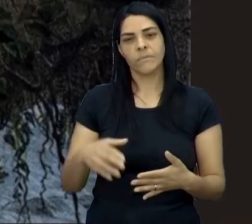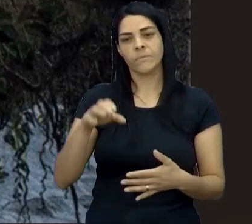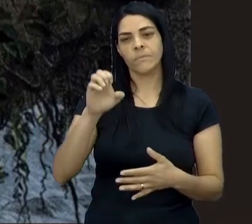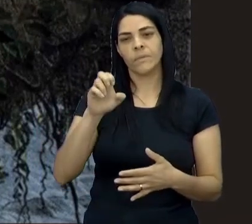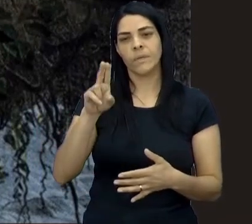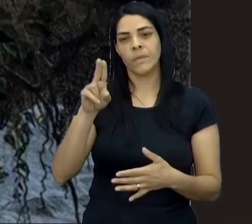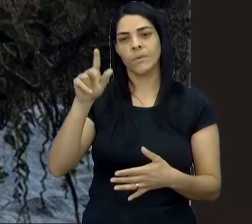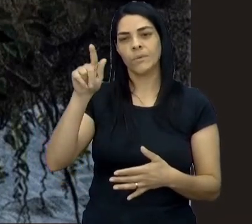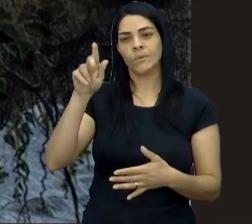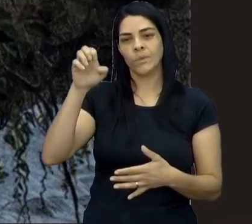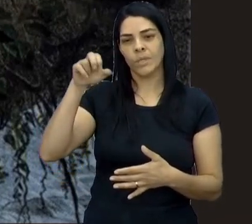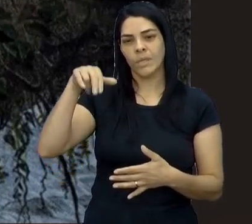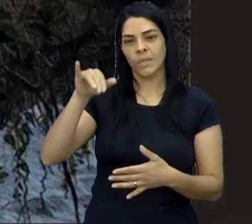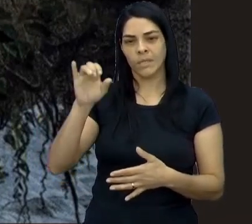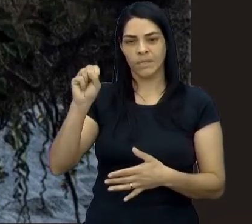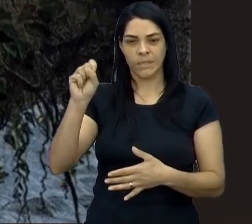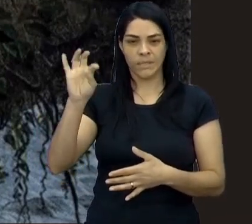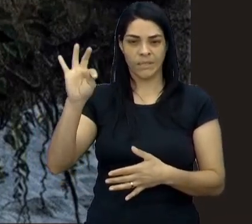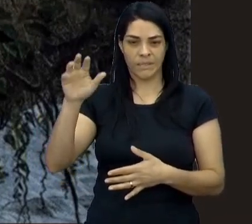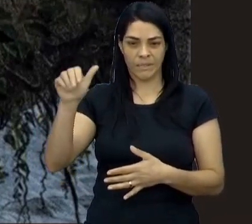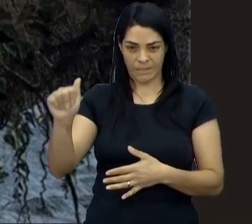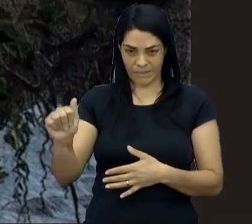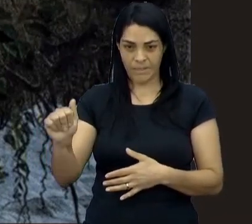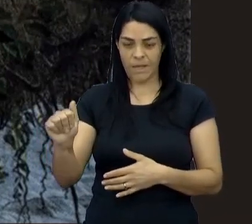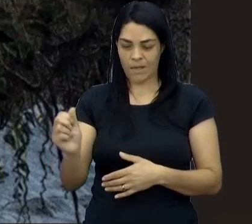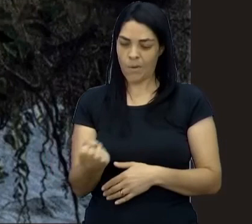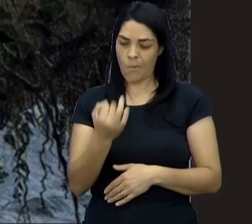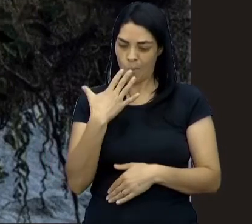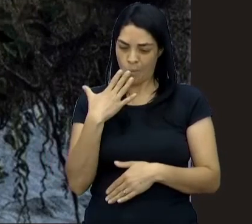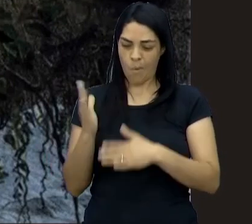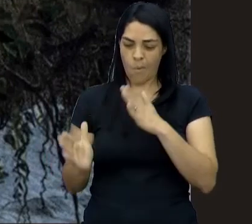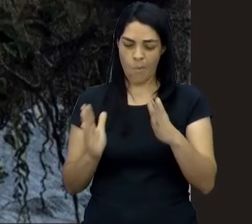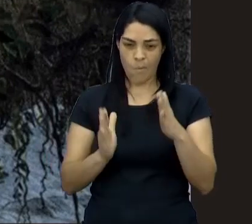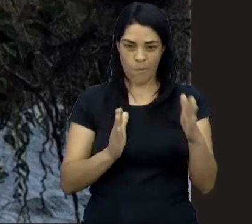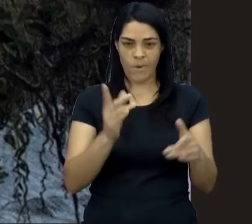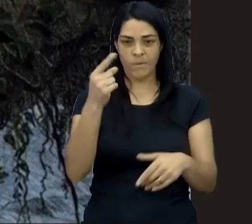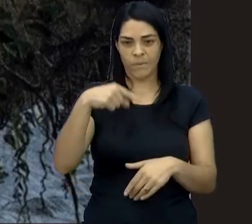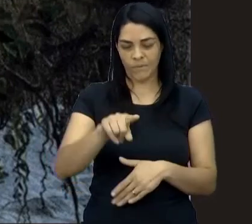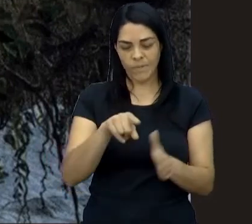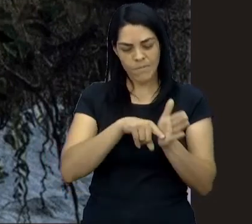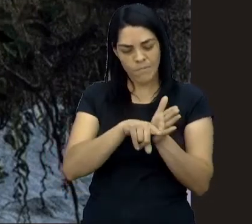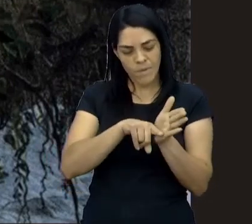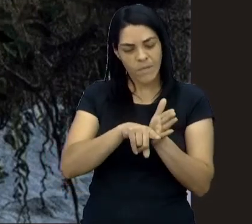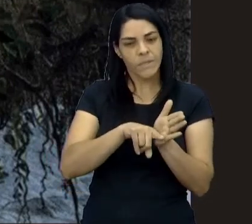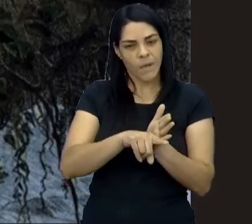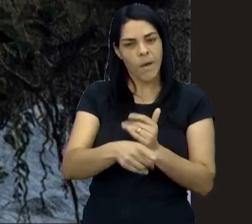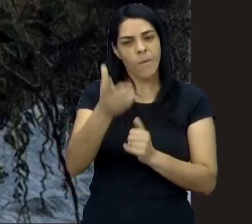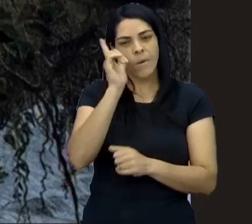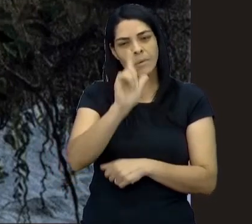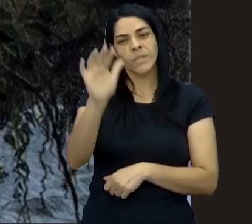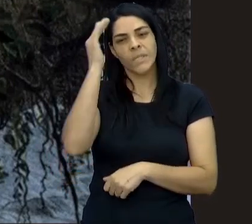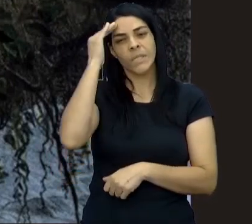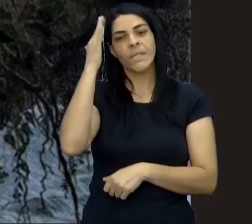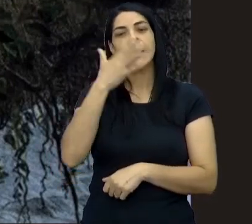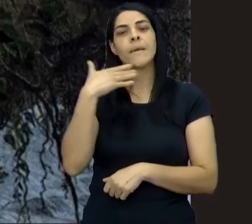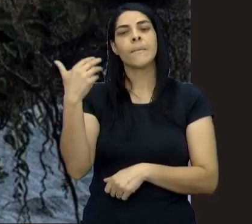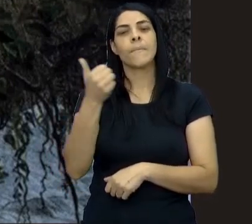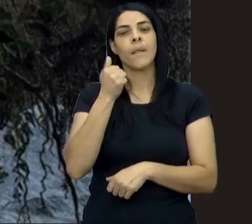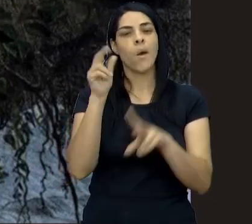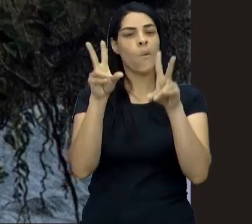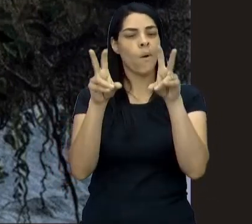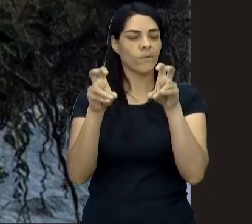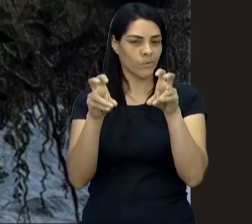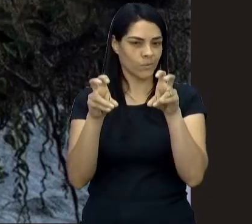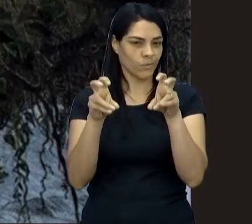mas tá aí um bom momento aí né para vocês já fazerem uma pesquisa anterior para entender melhor esse assunto